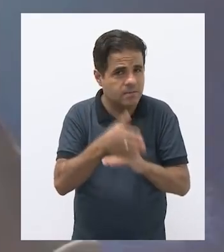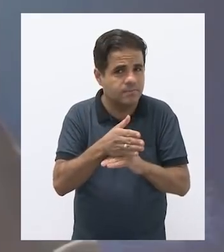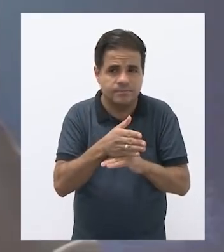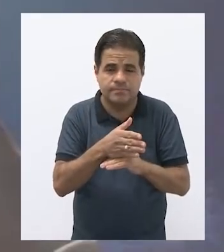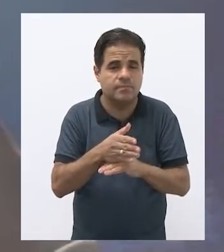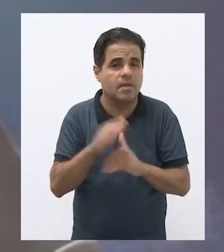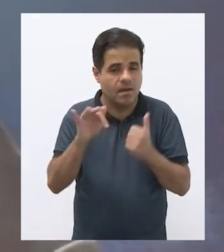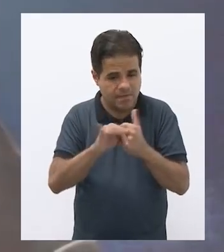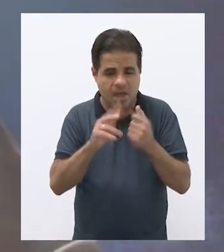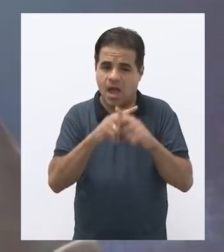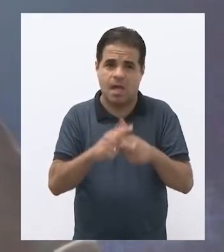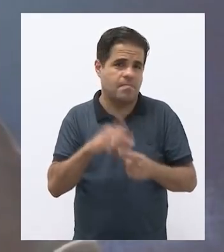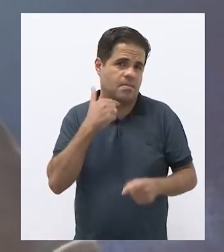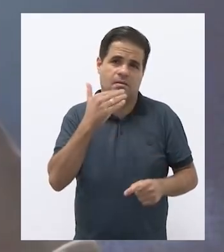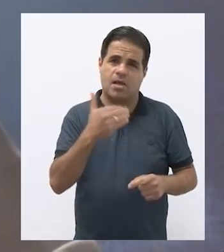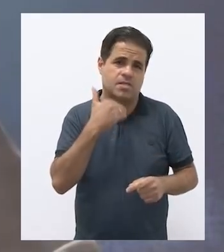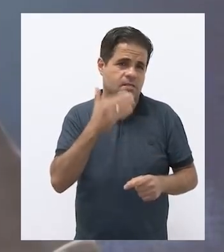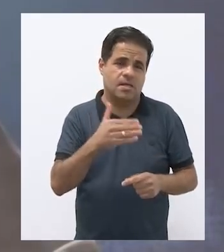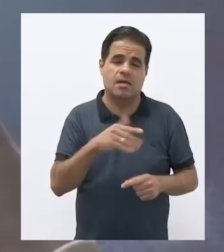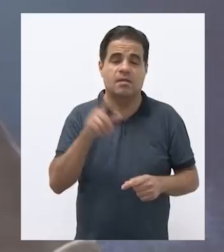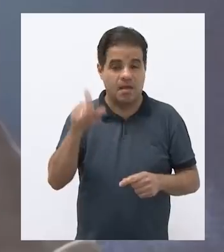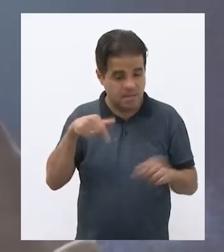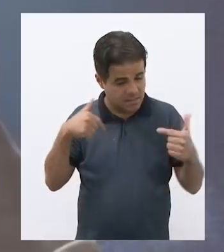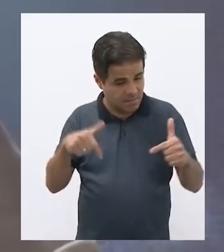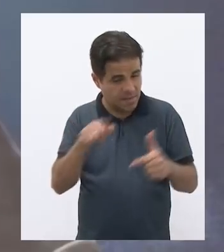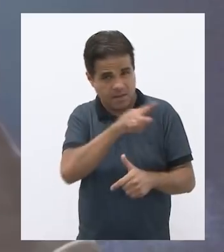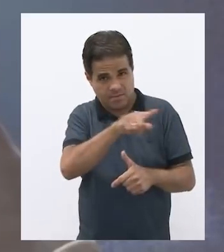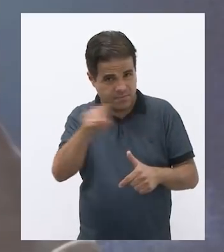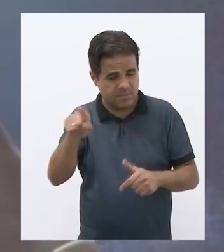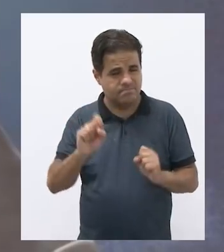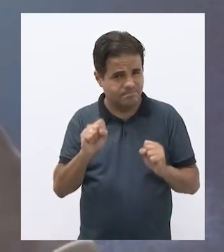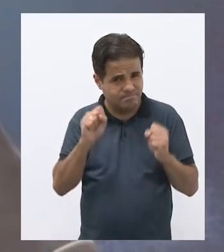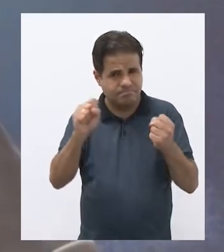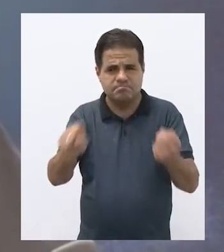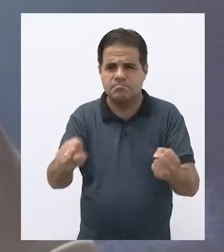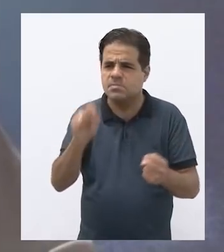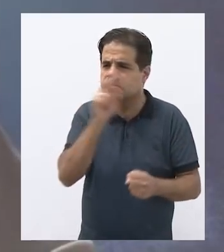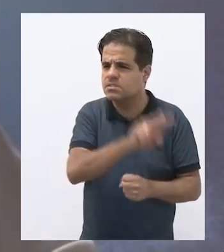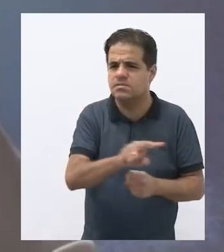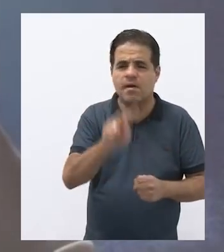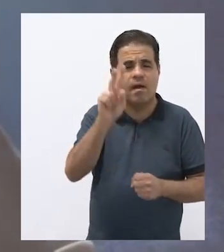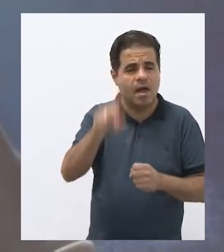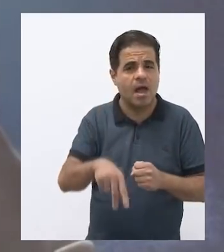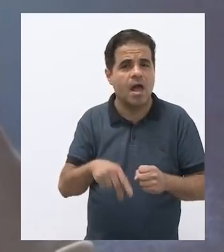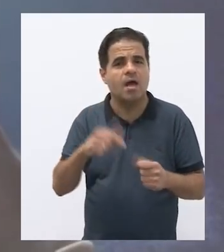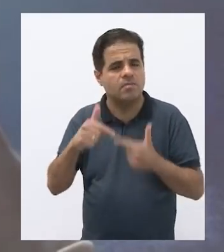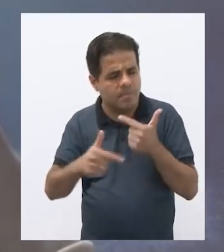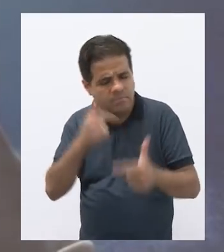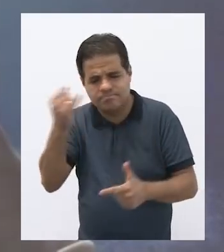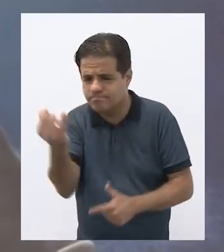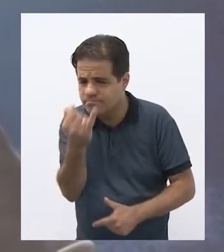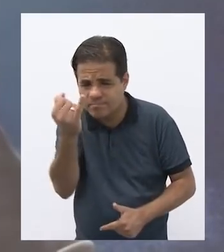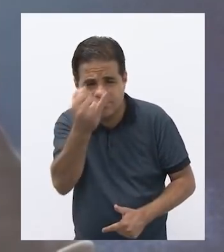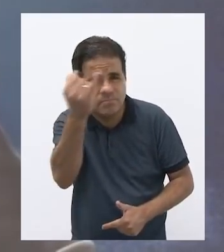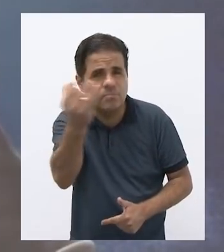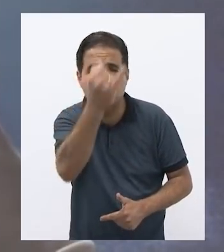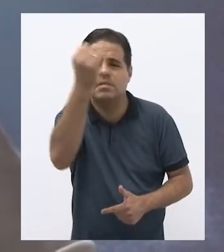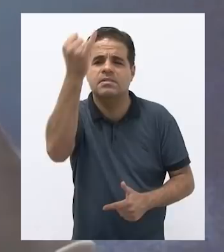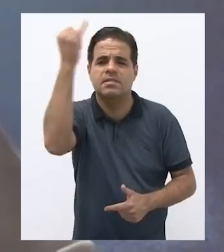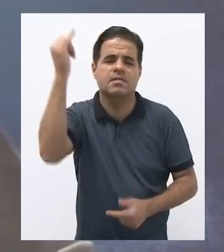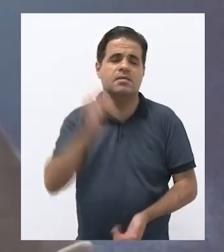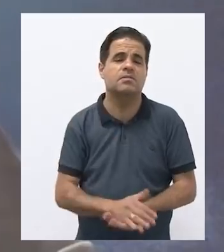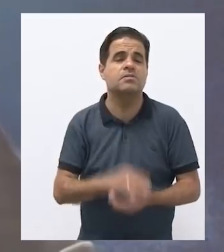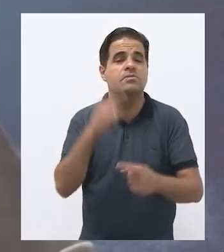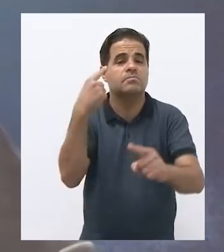à ferramenta. Esse trabalho que vocês desempenham aqui, ele é crucial.